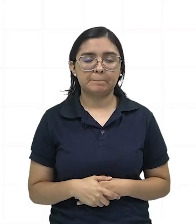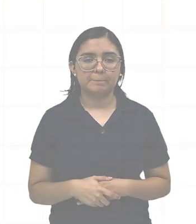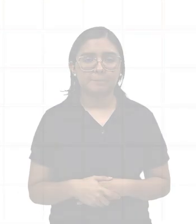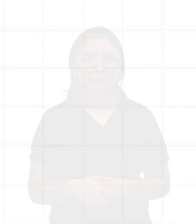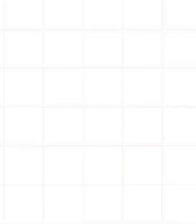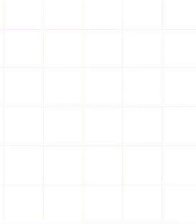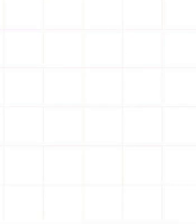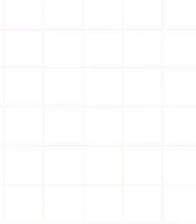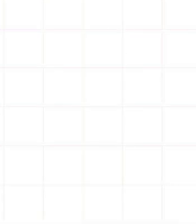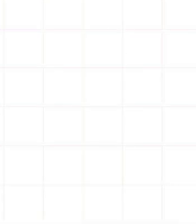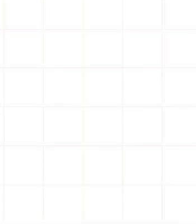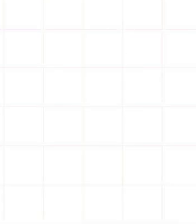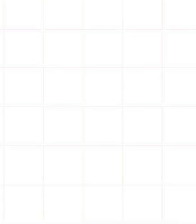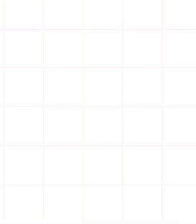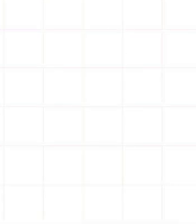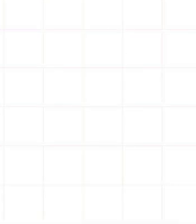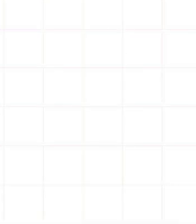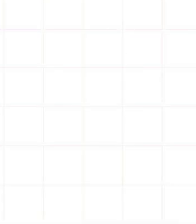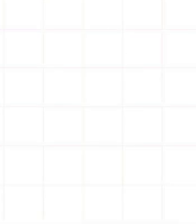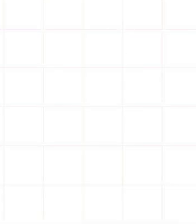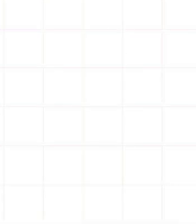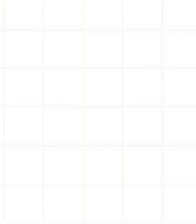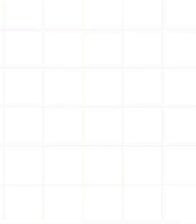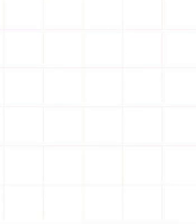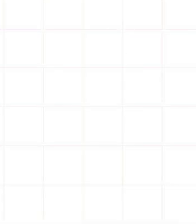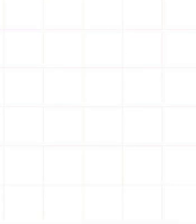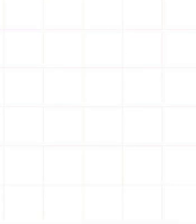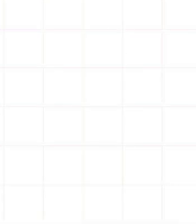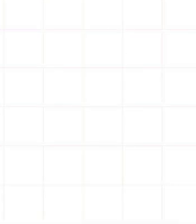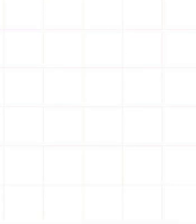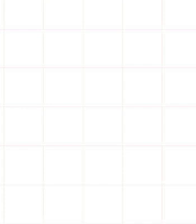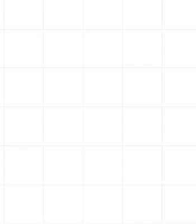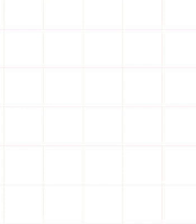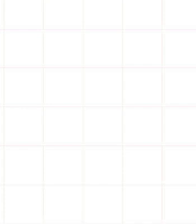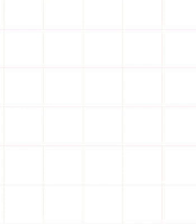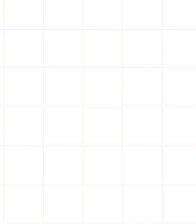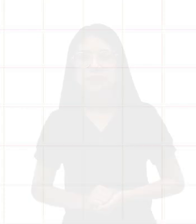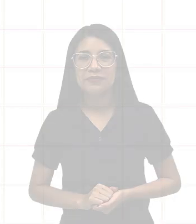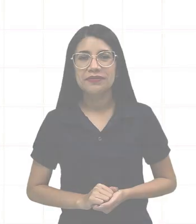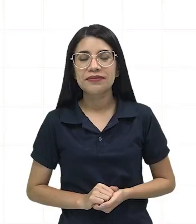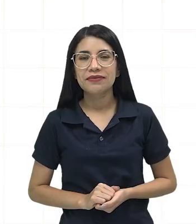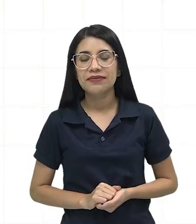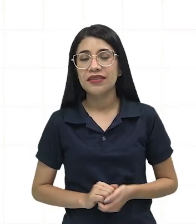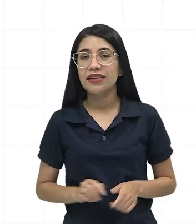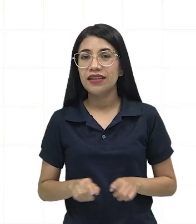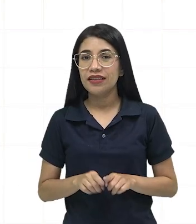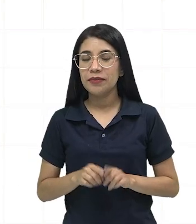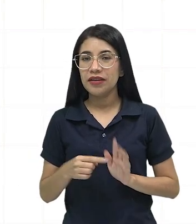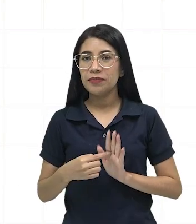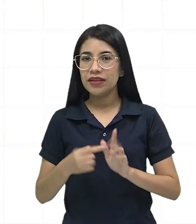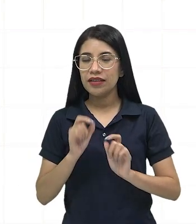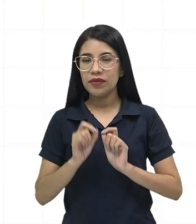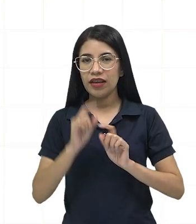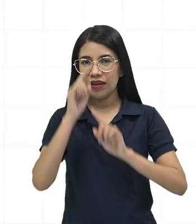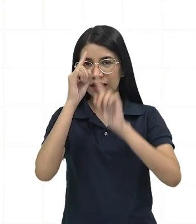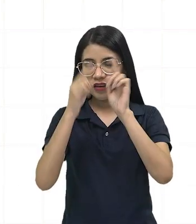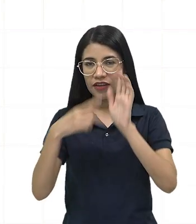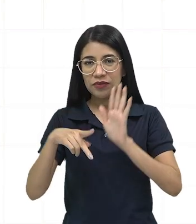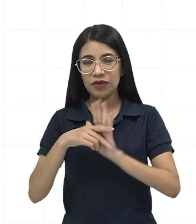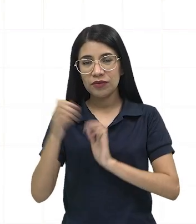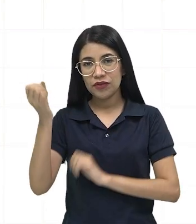possível. Além disso, nós vamos ter também as ideias que eram trazidas pelo iluminismo